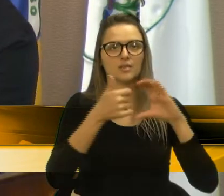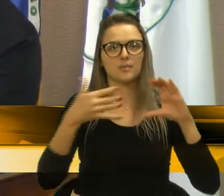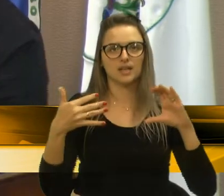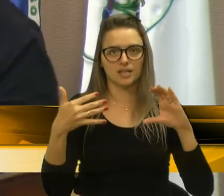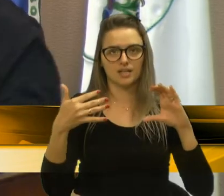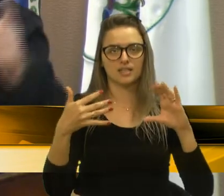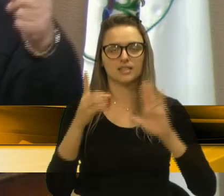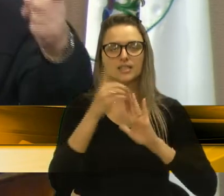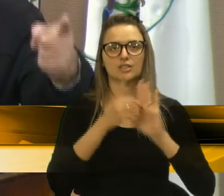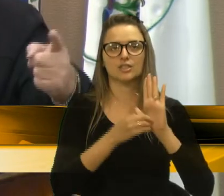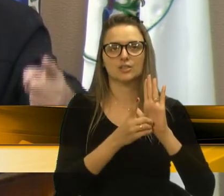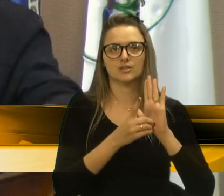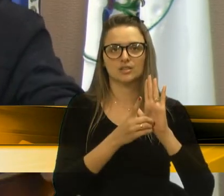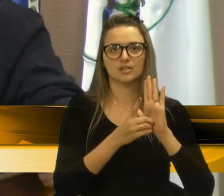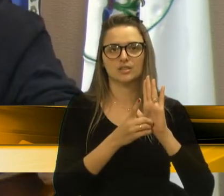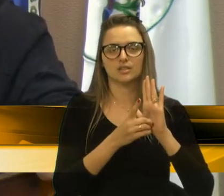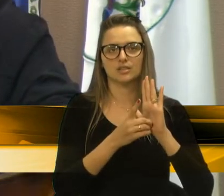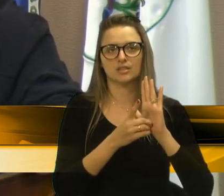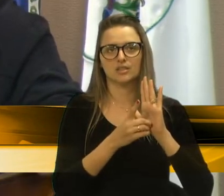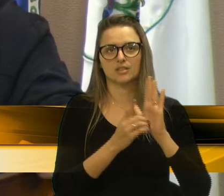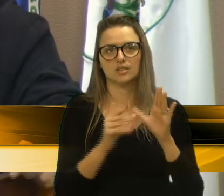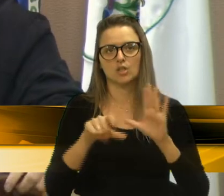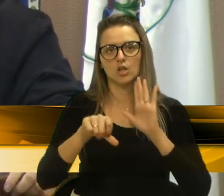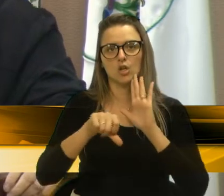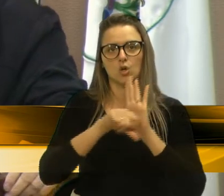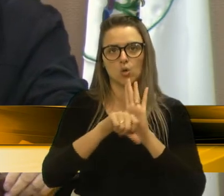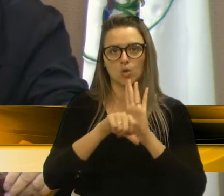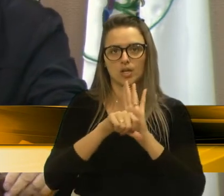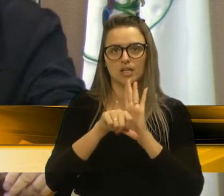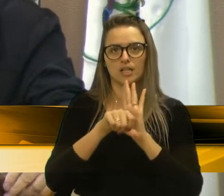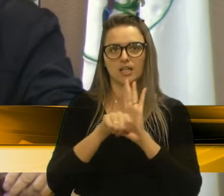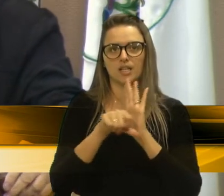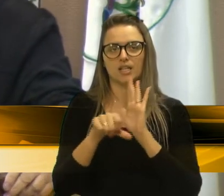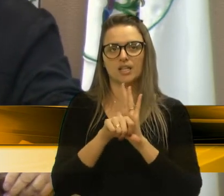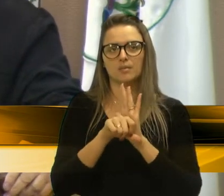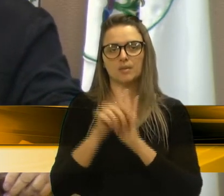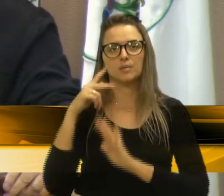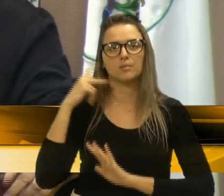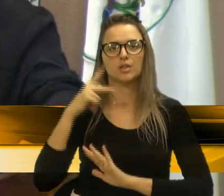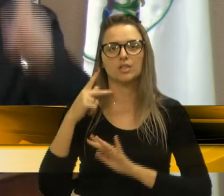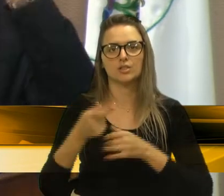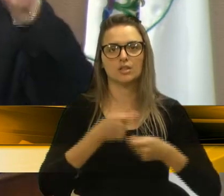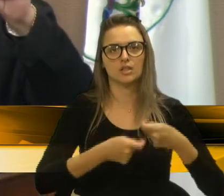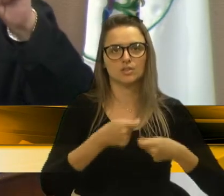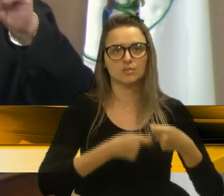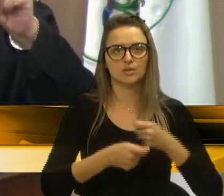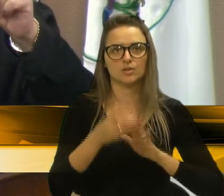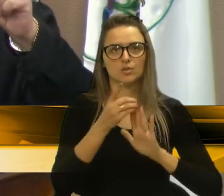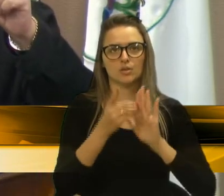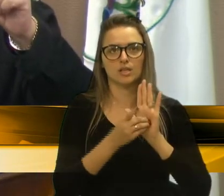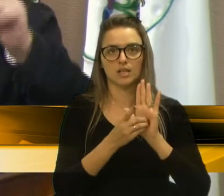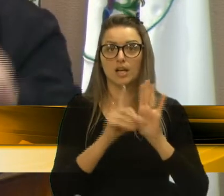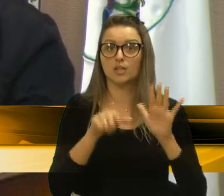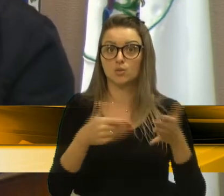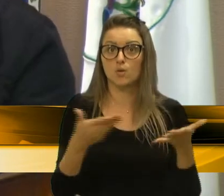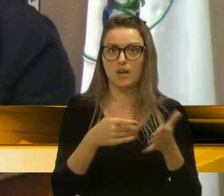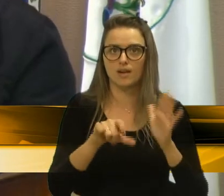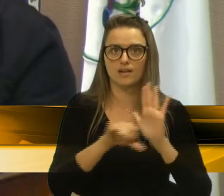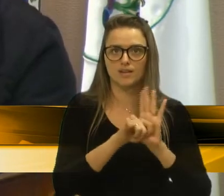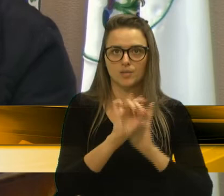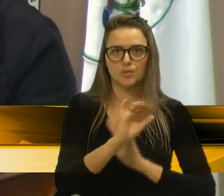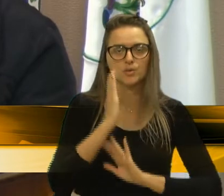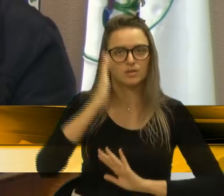do decreto o crime de infração político-administrativa no decreto